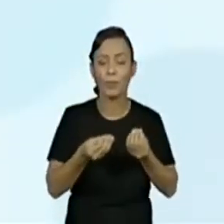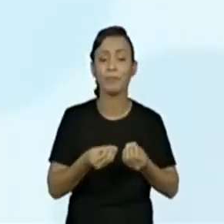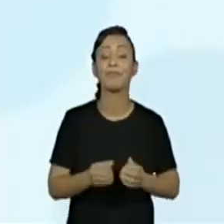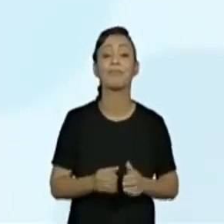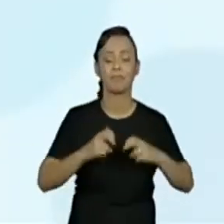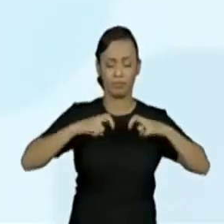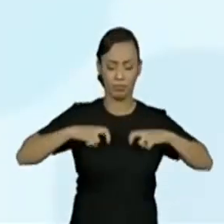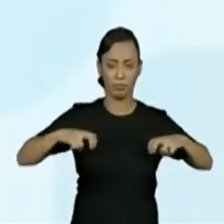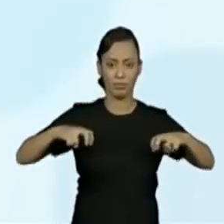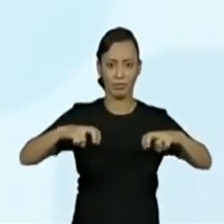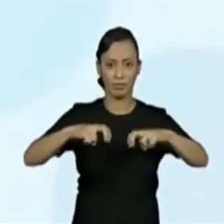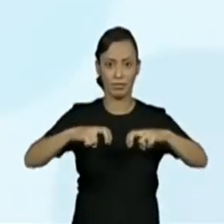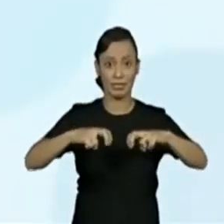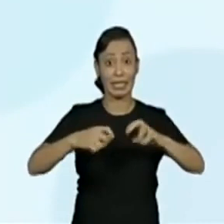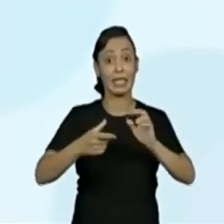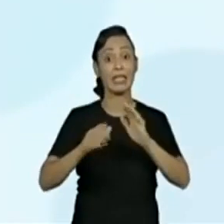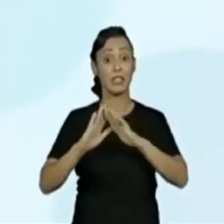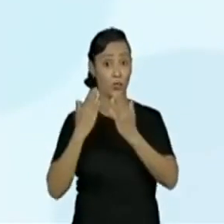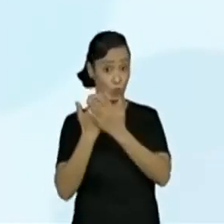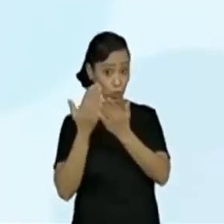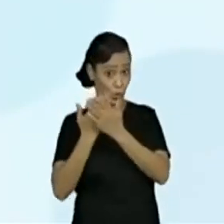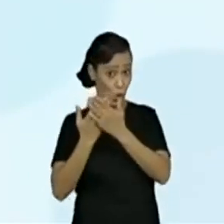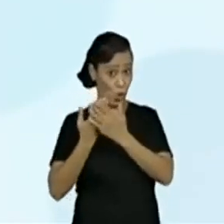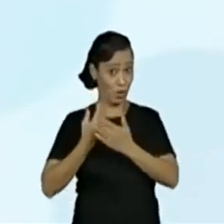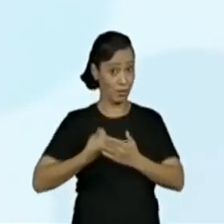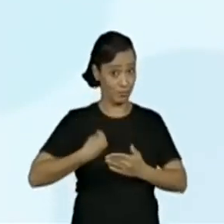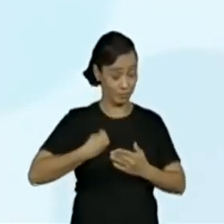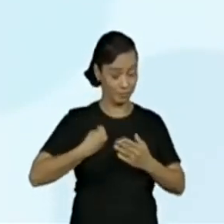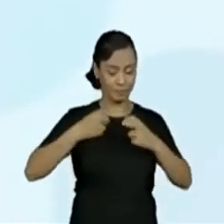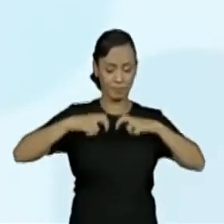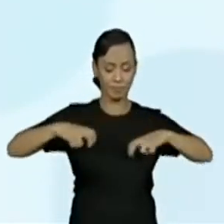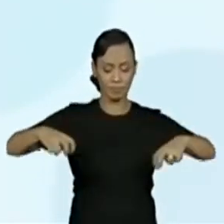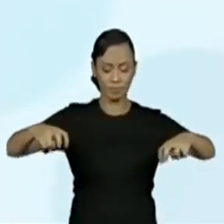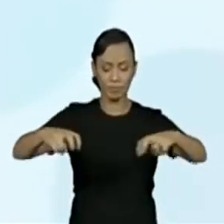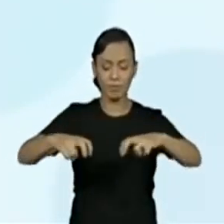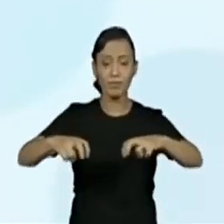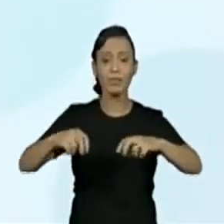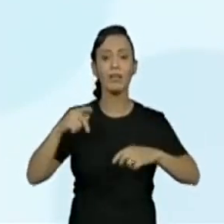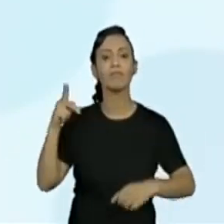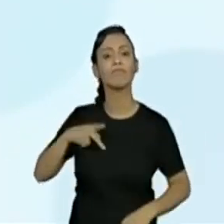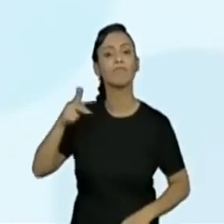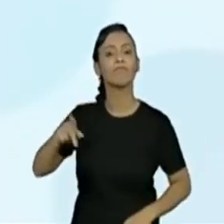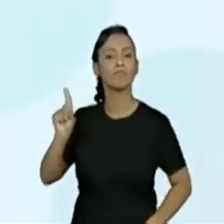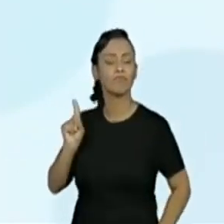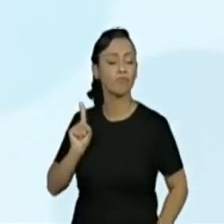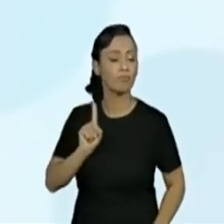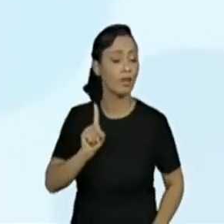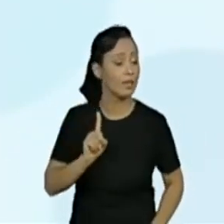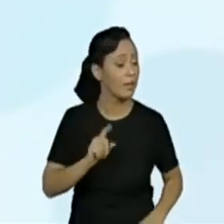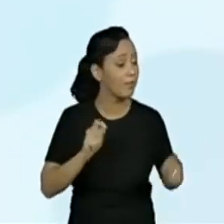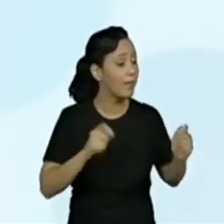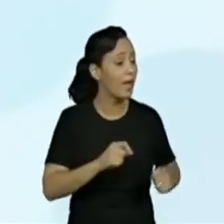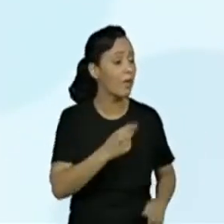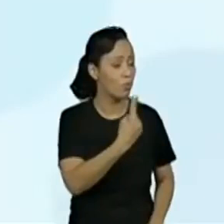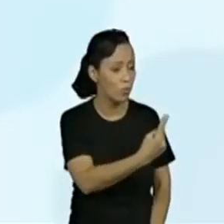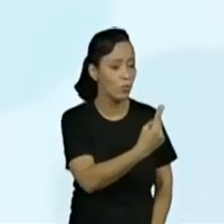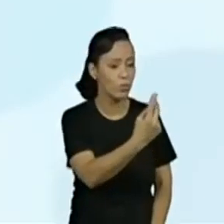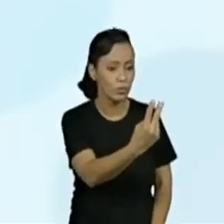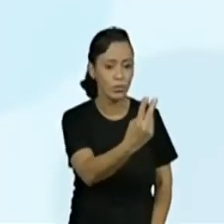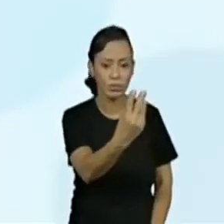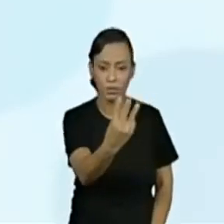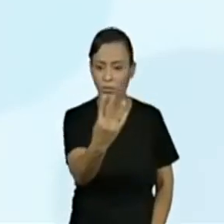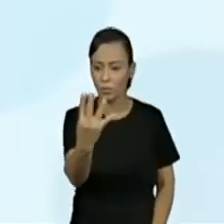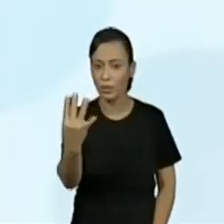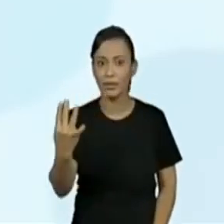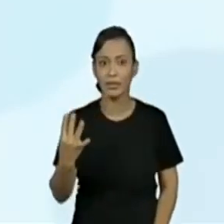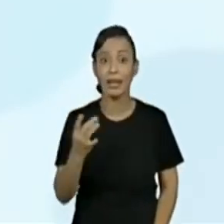na primeira vez, a professora pediu que contassem de um em um. E aí entra o que o professor colocou lá para